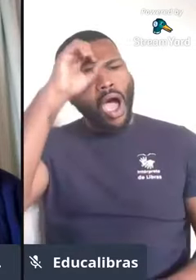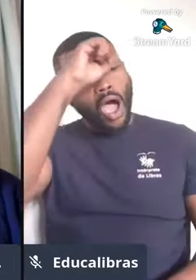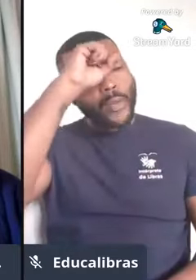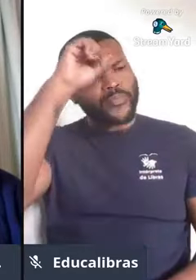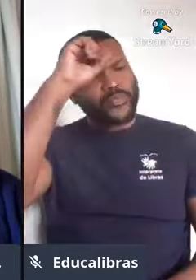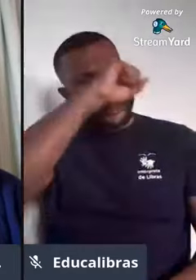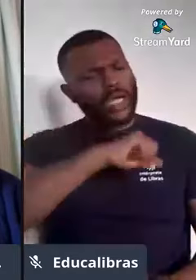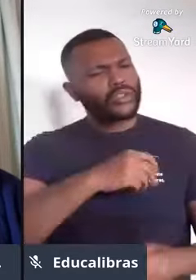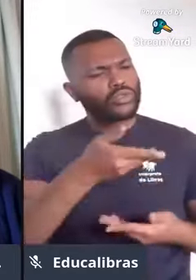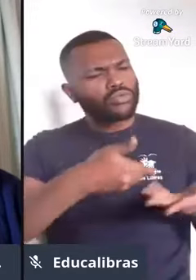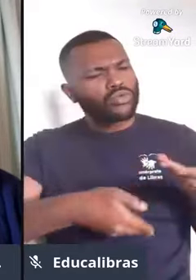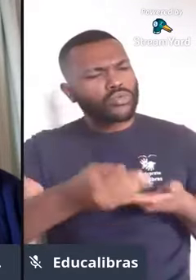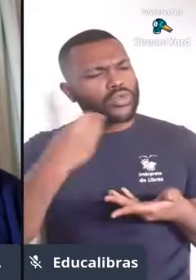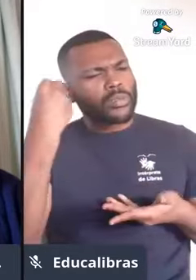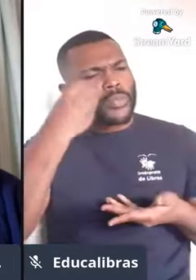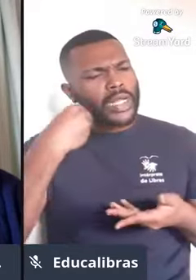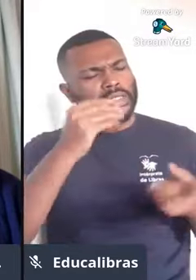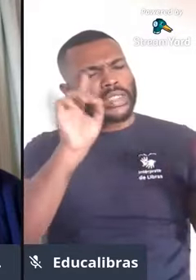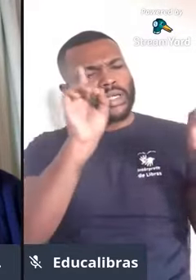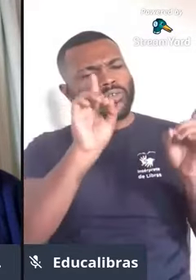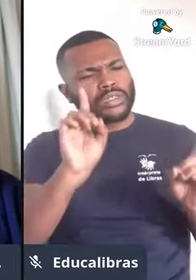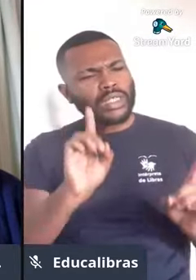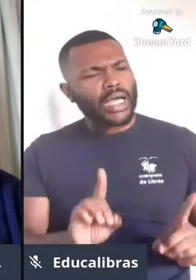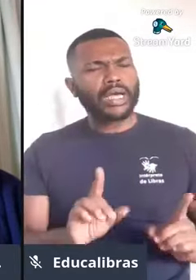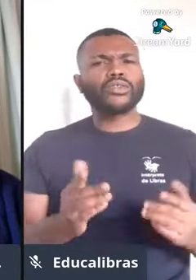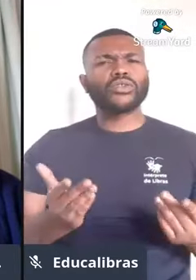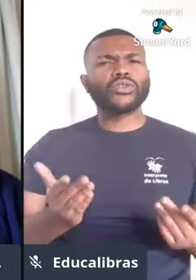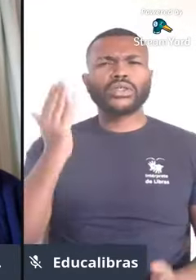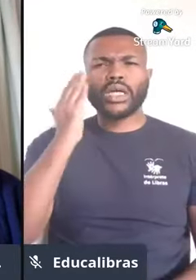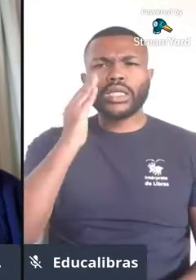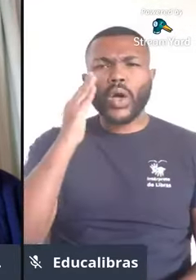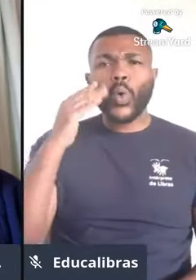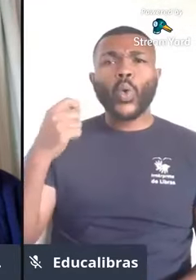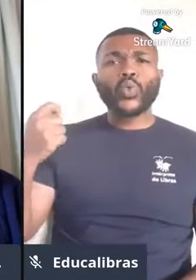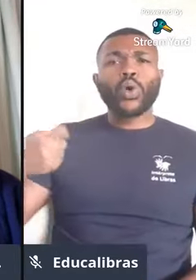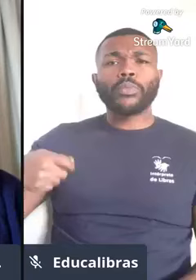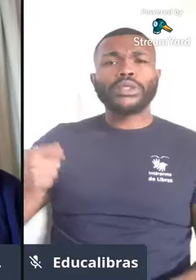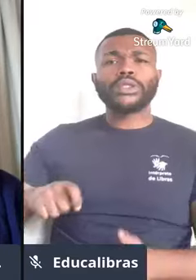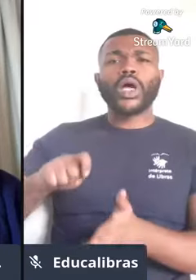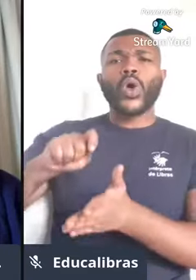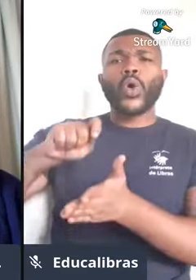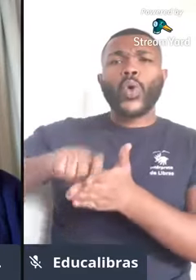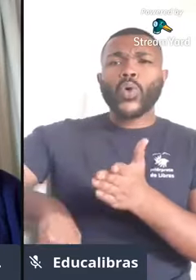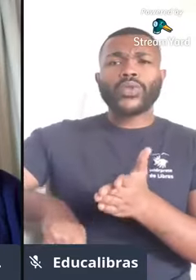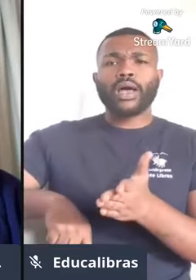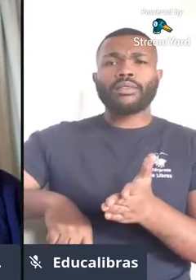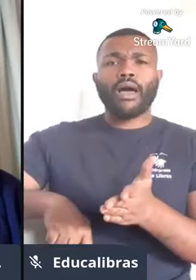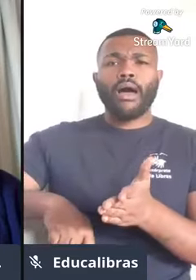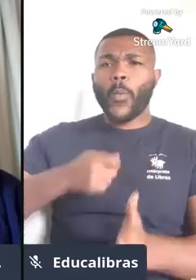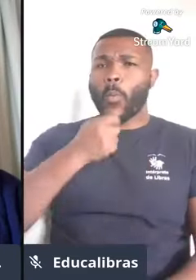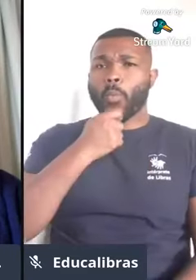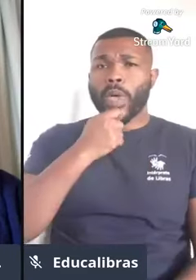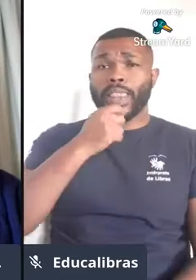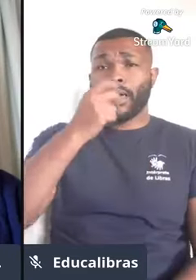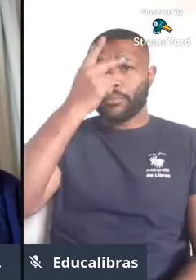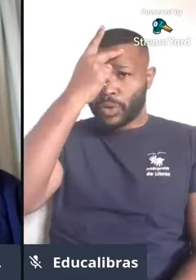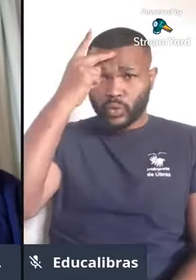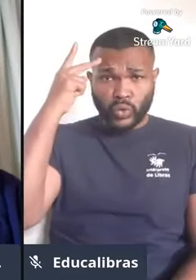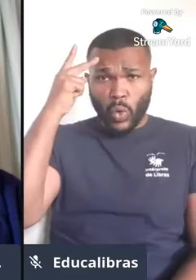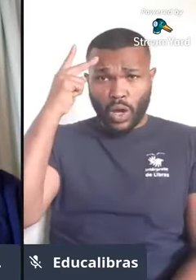investimentos de forma, vamos dizer, mais permanente, como da contratação de uma pessoa. Sim. Certo? Concorda com